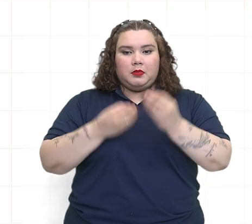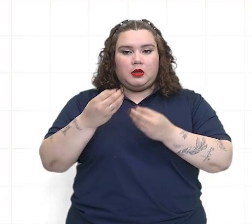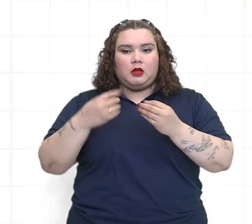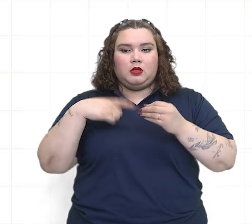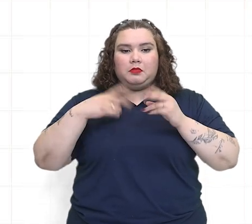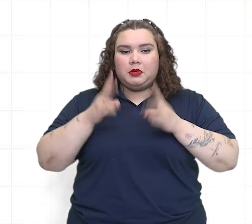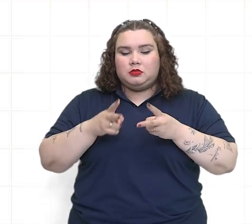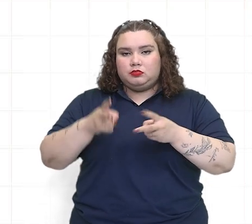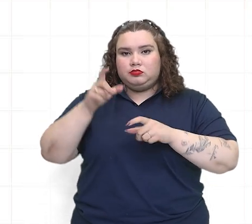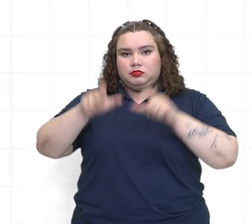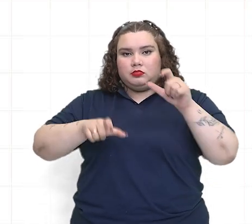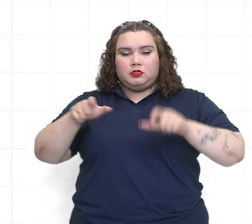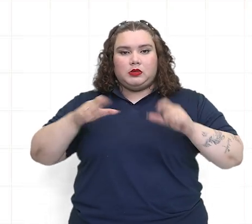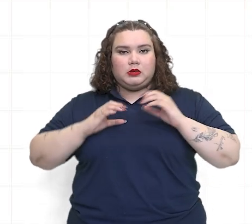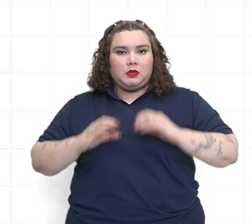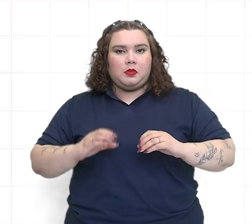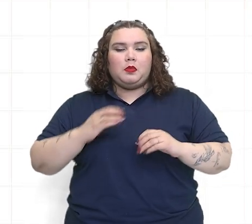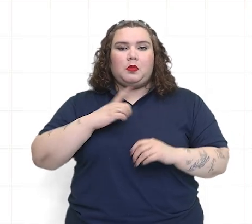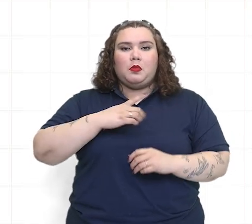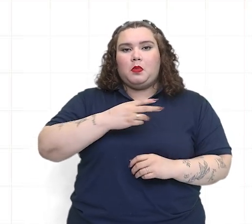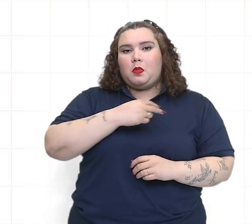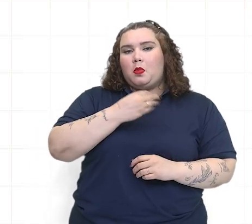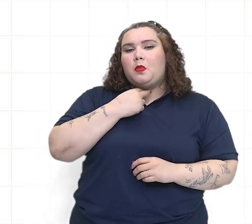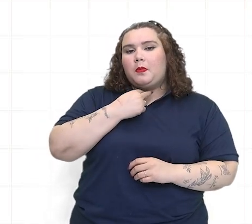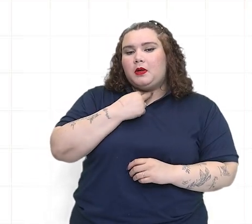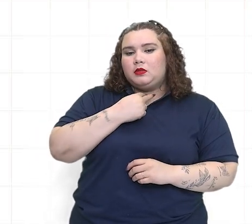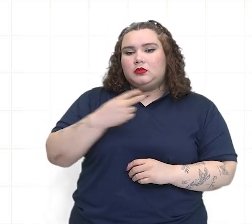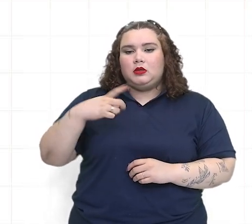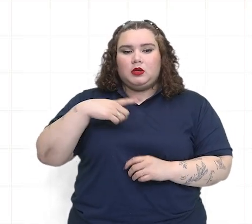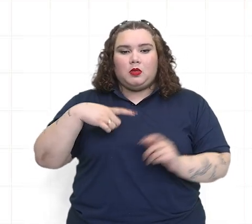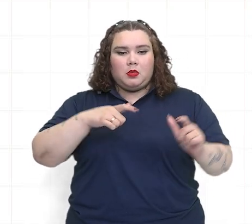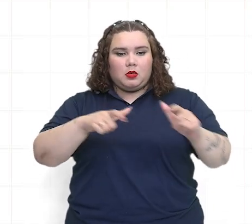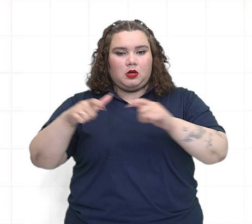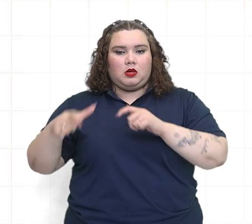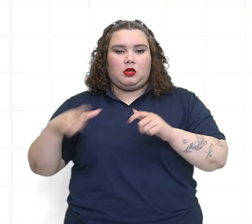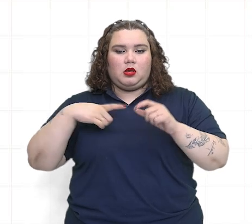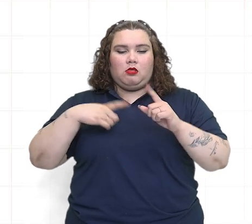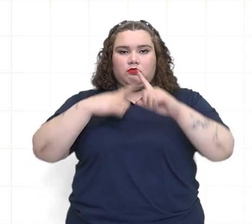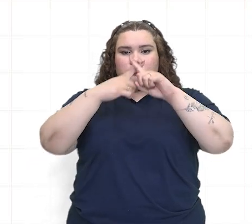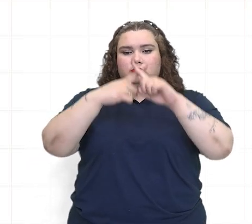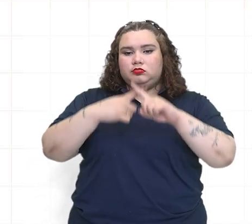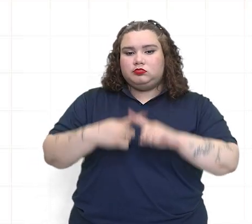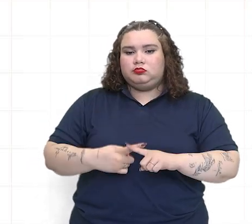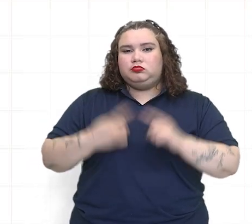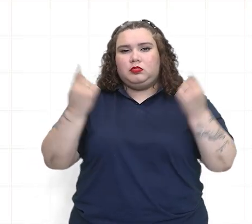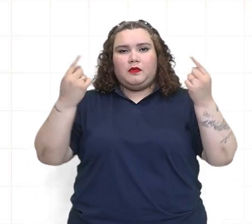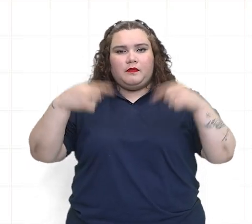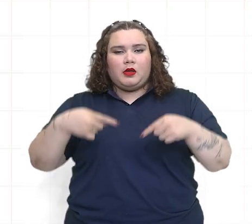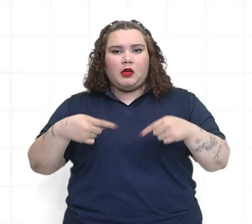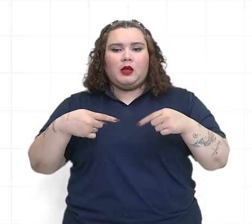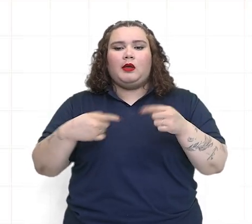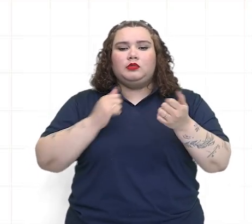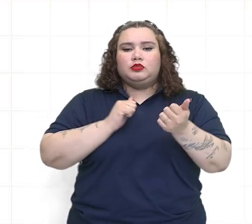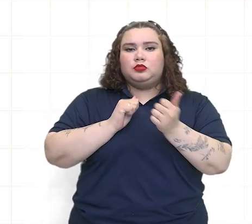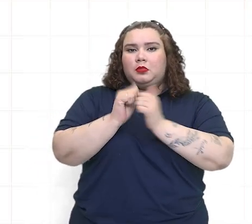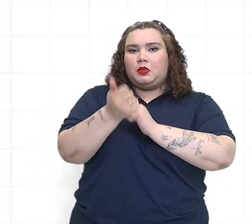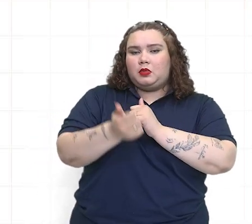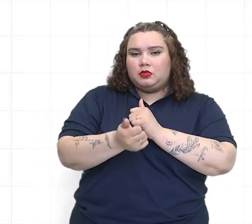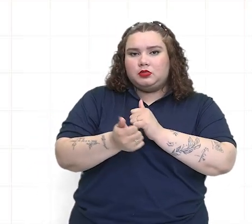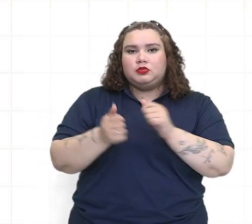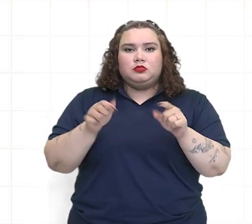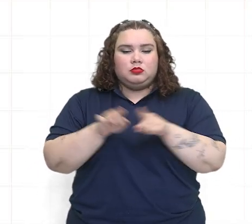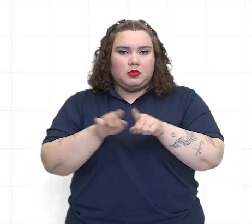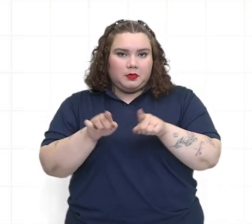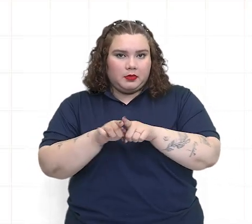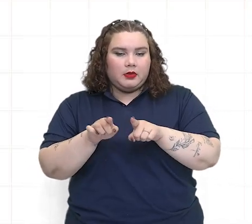para manter seus cidadãos ocupados. Eles tinham instalações onde eram realizadas batalhas, eventos esportivos